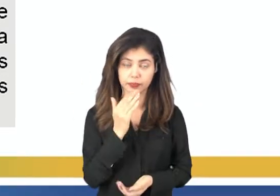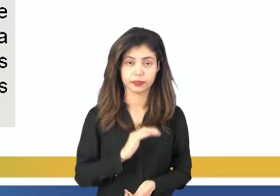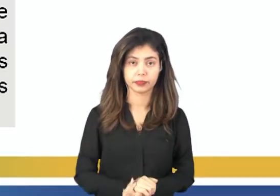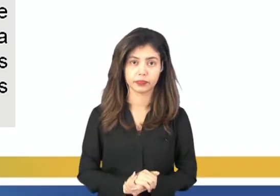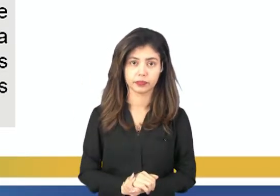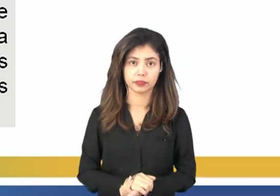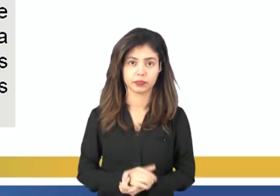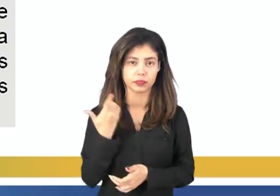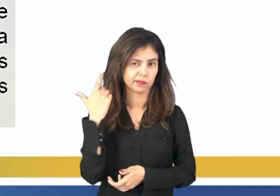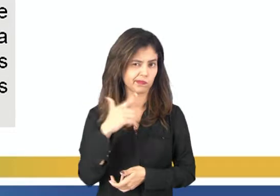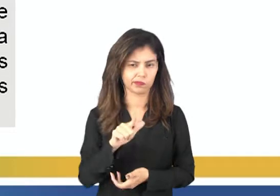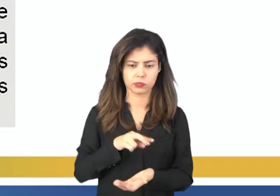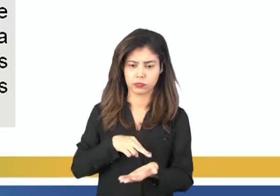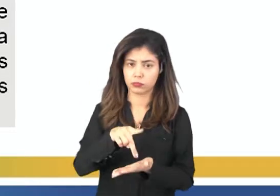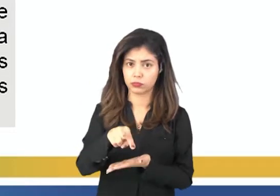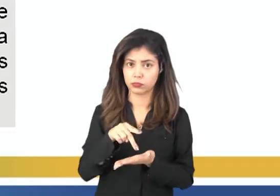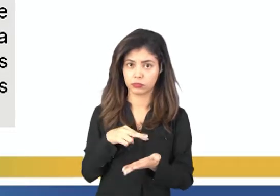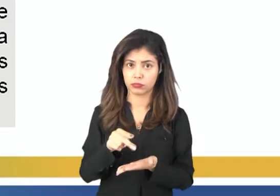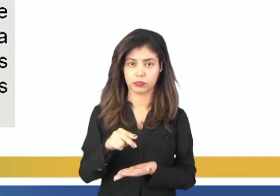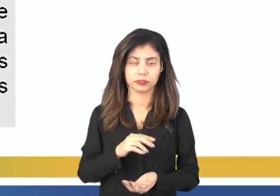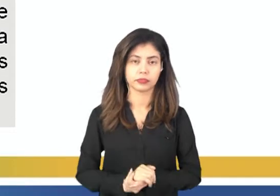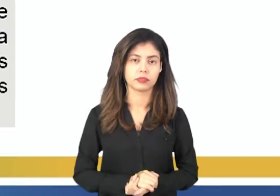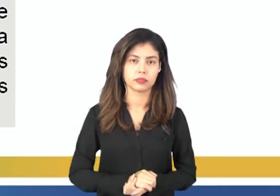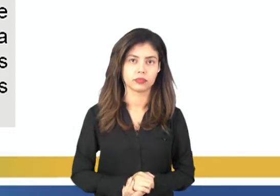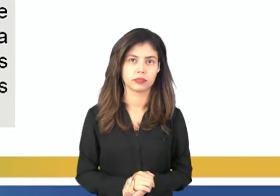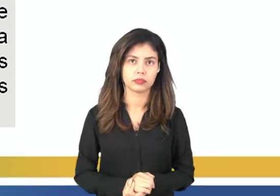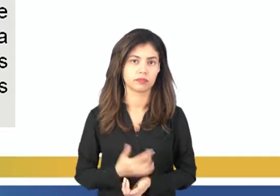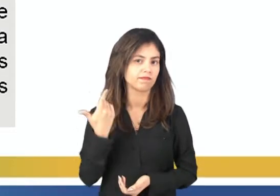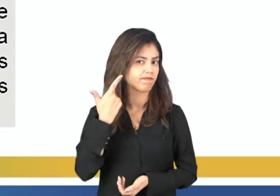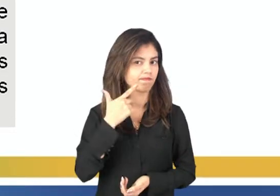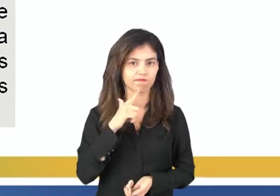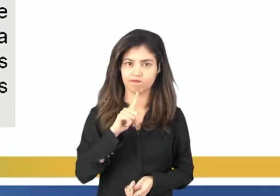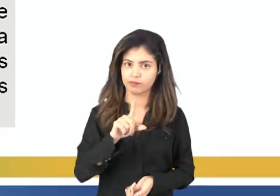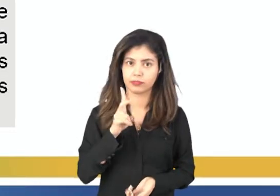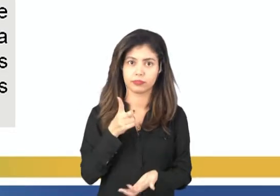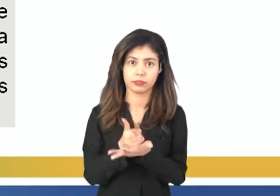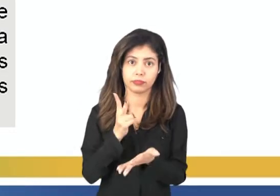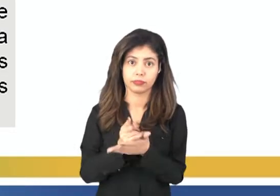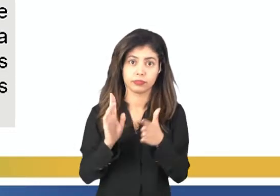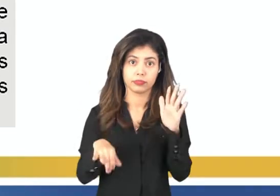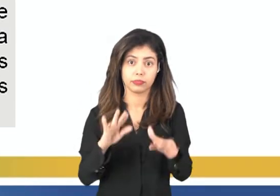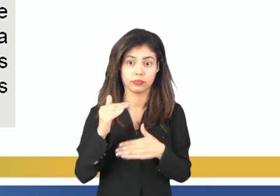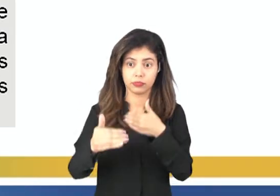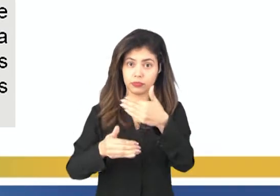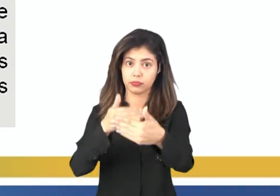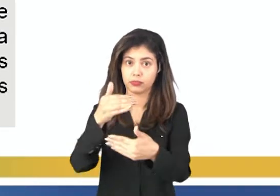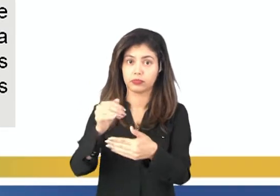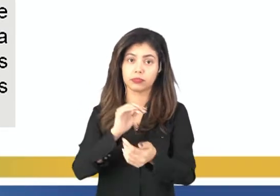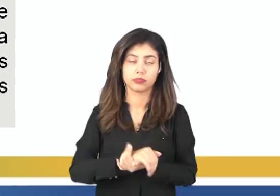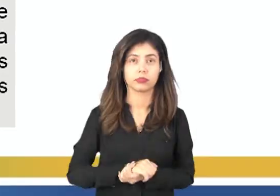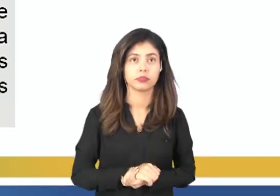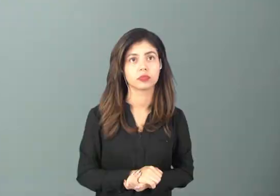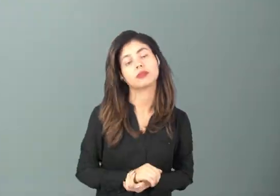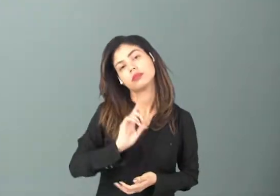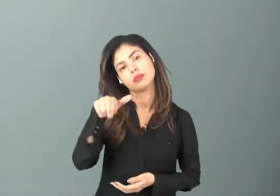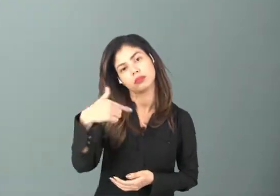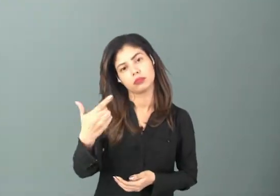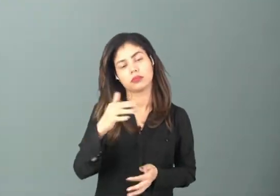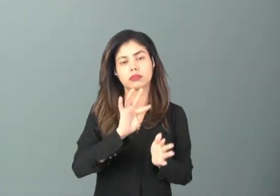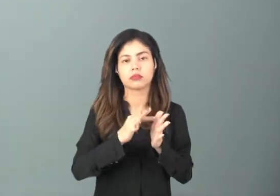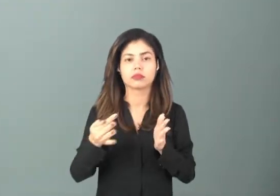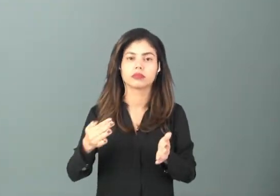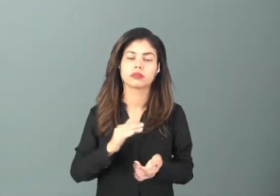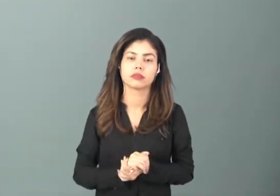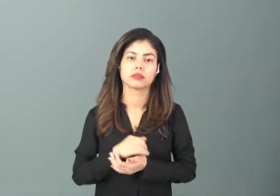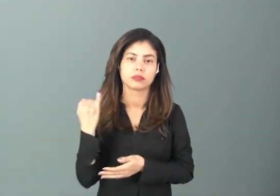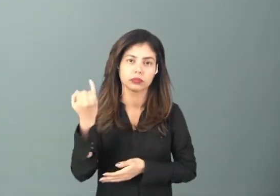alimentar não conseguimos nos deslocar de um local para o outro não conseguiremos nem mesmo realizar o processo de reprodução e outras